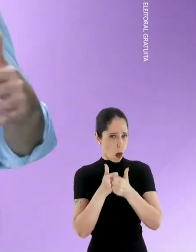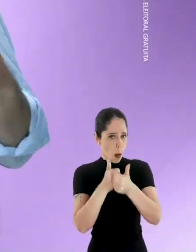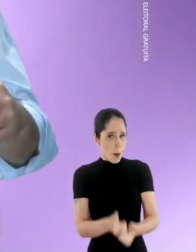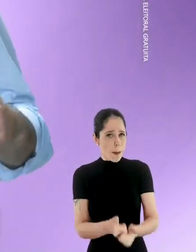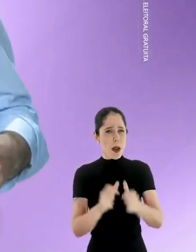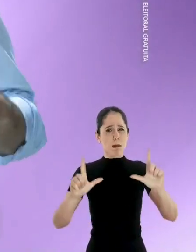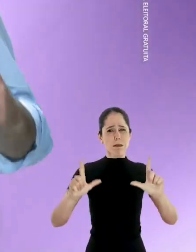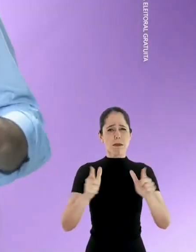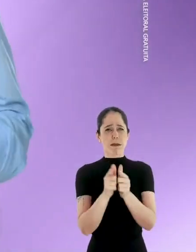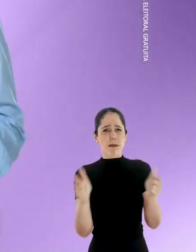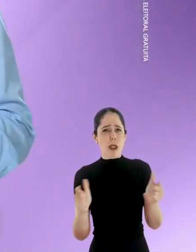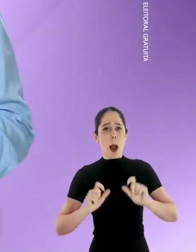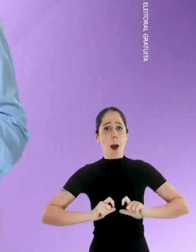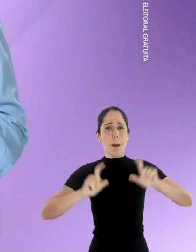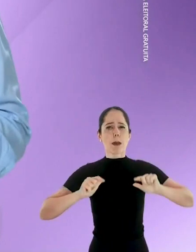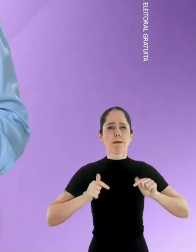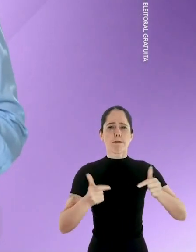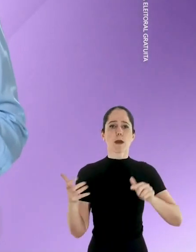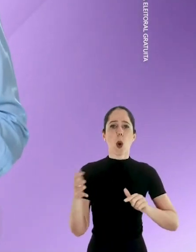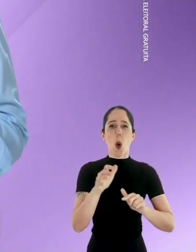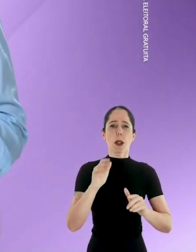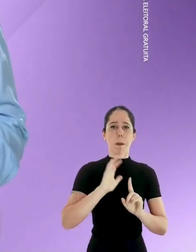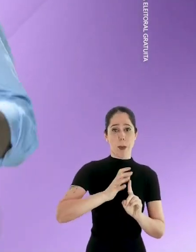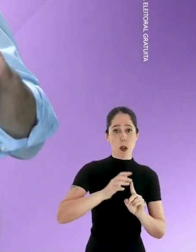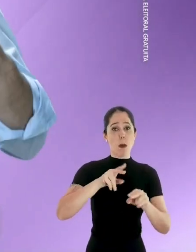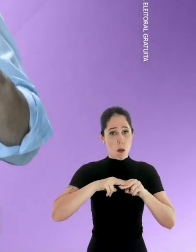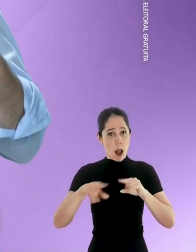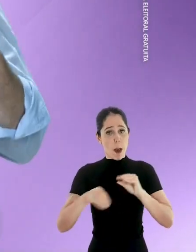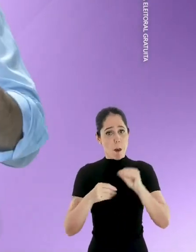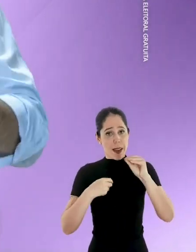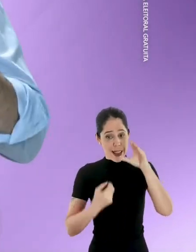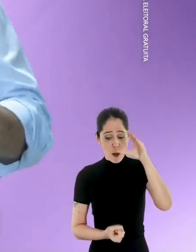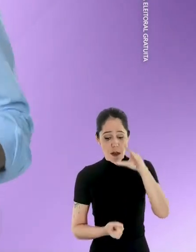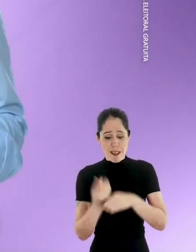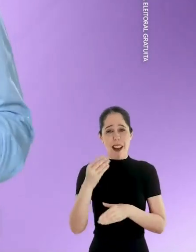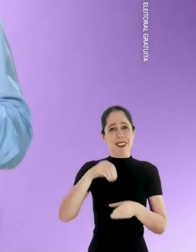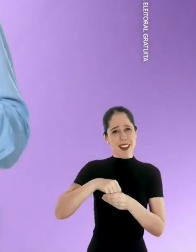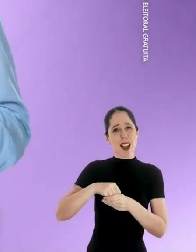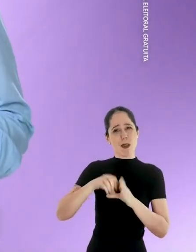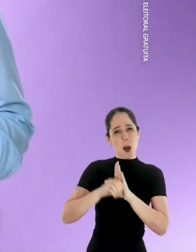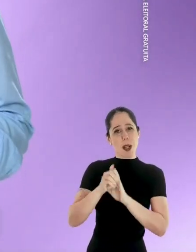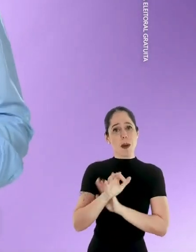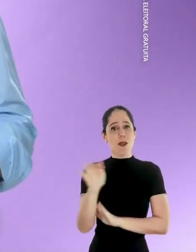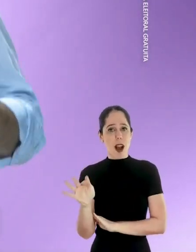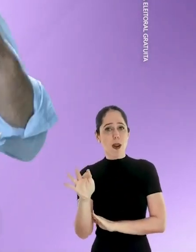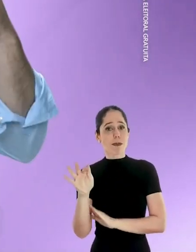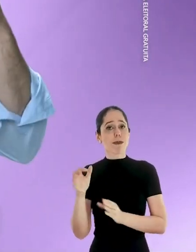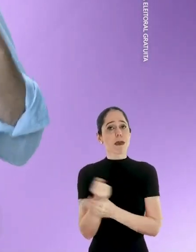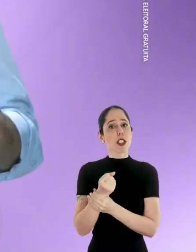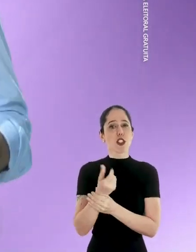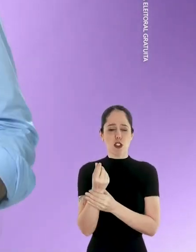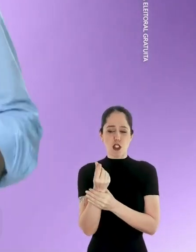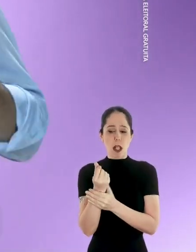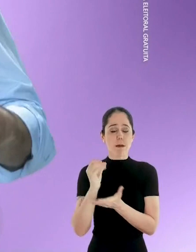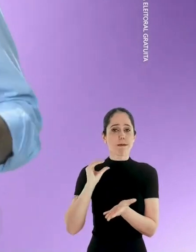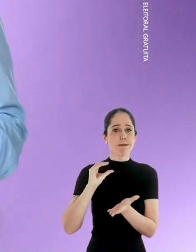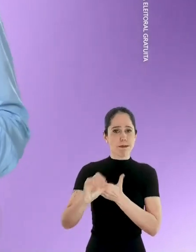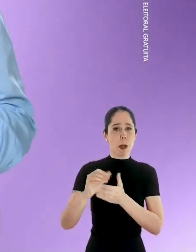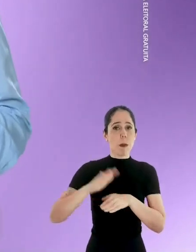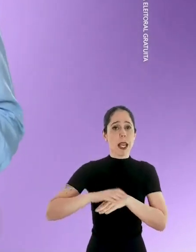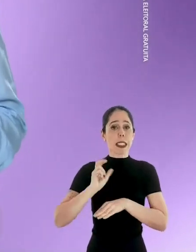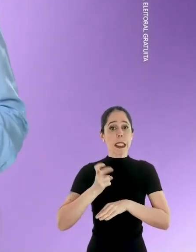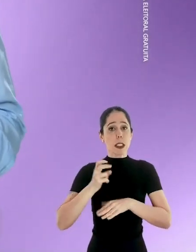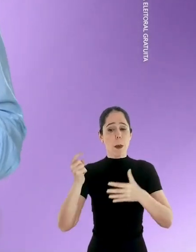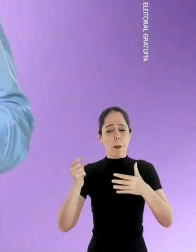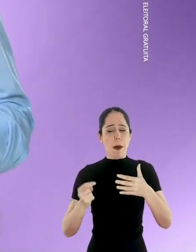Estou acompanhando pela imprensa o aumento de operações de combate à pedofilia. Foi graças à emenda de minha autoria no Orçamento da União que garantimos recursos para mais